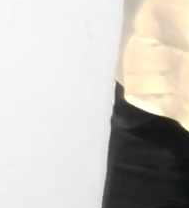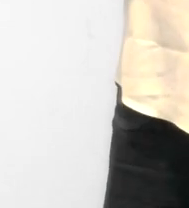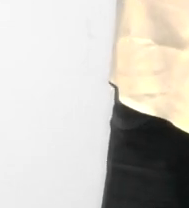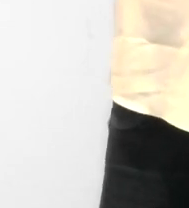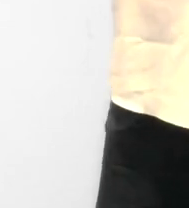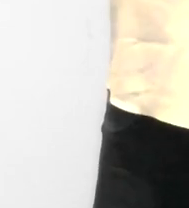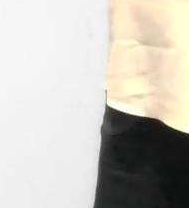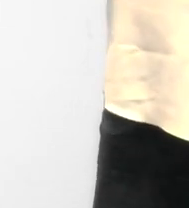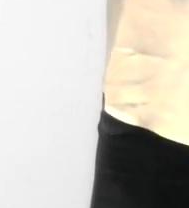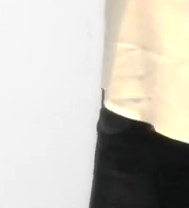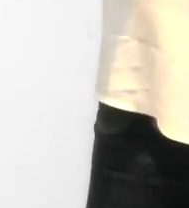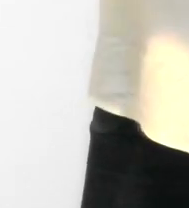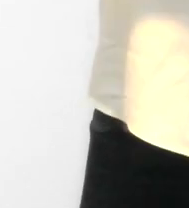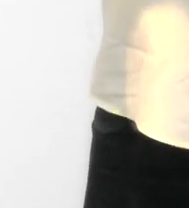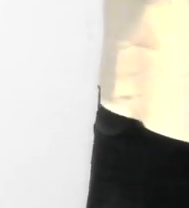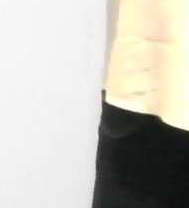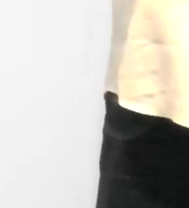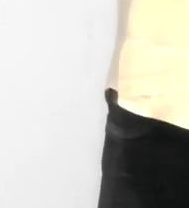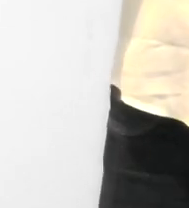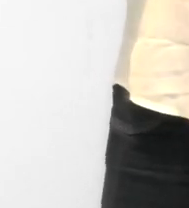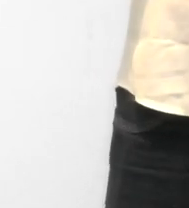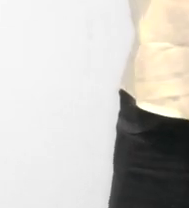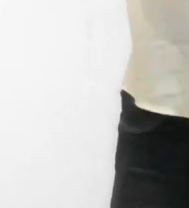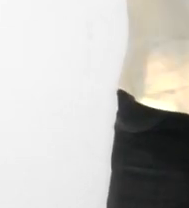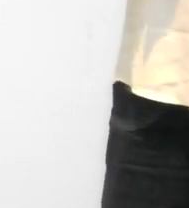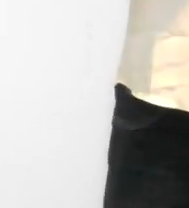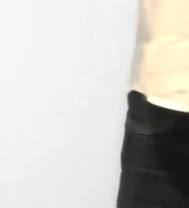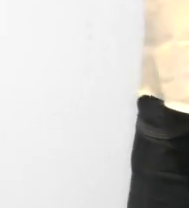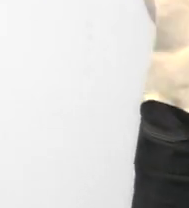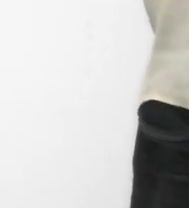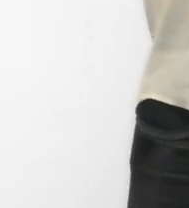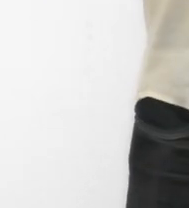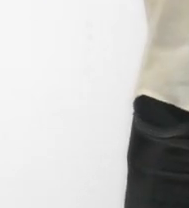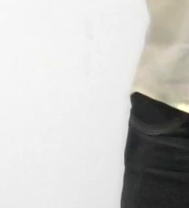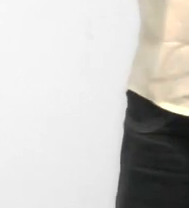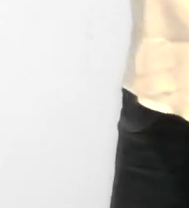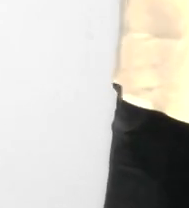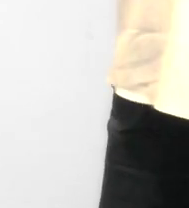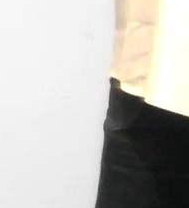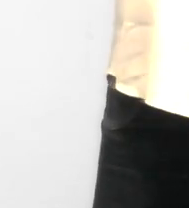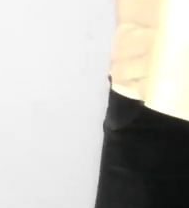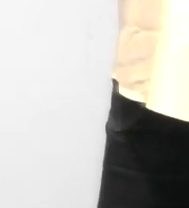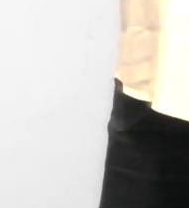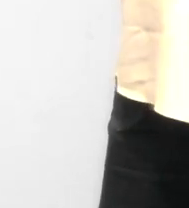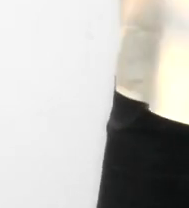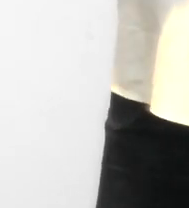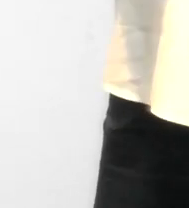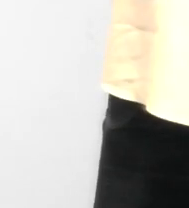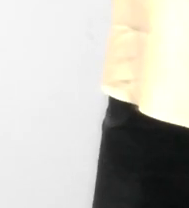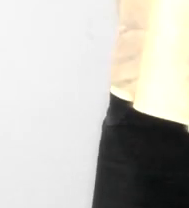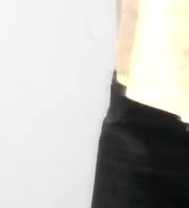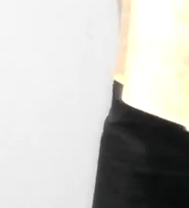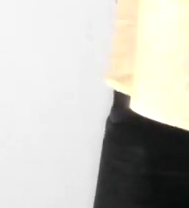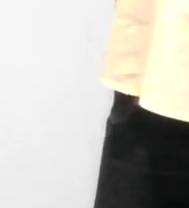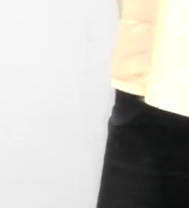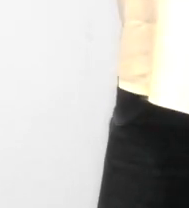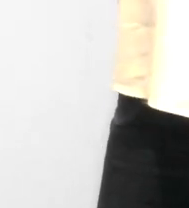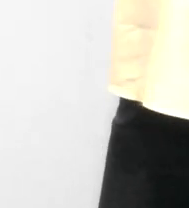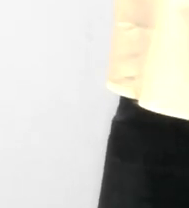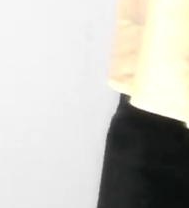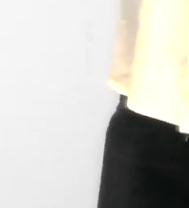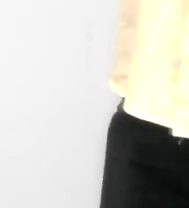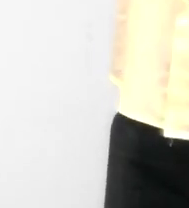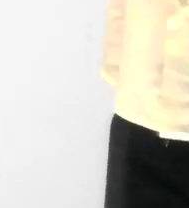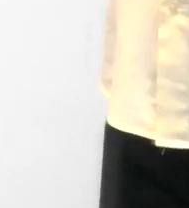aplicarmos ela de fato e as pessoas começarem sendo punidas porque eles não têm noção o mal que está fazendo e que podemos Ô Deputado aí eu faço um pedido do